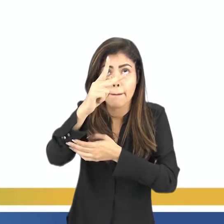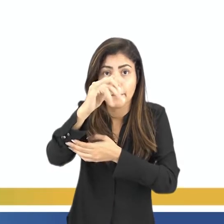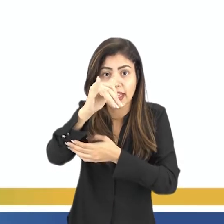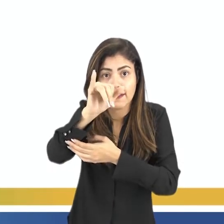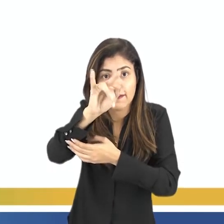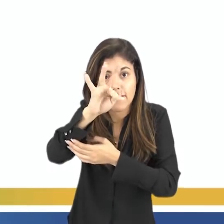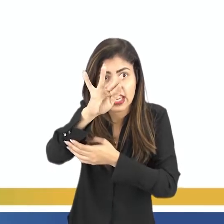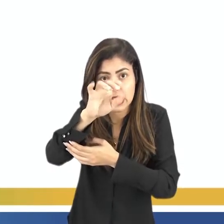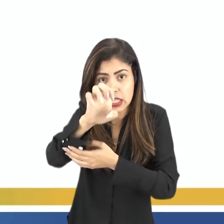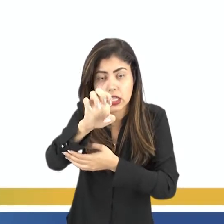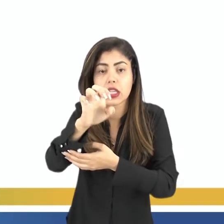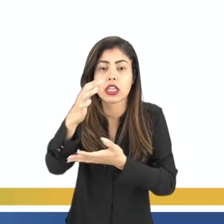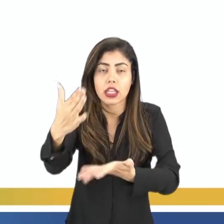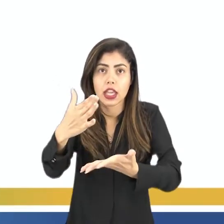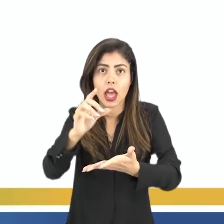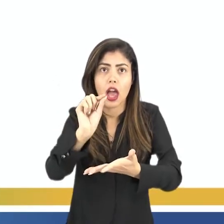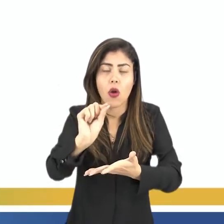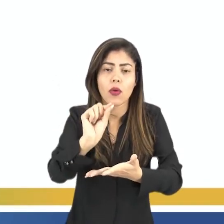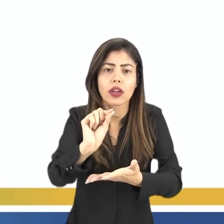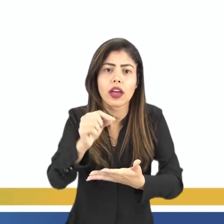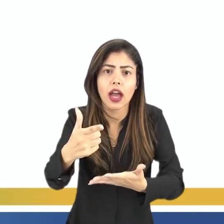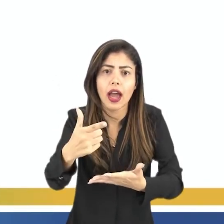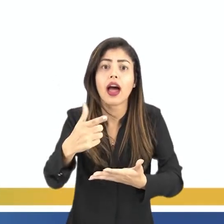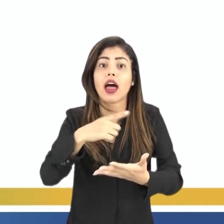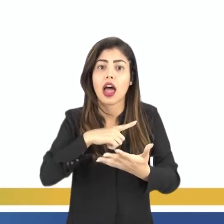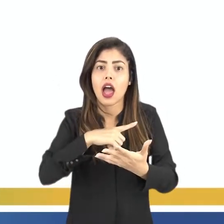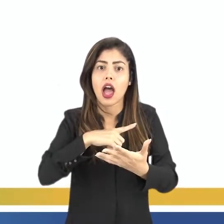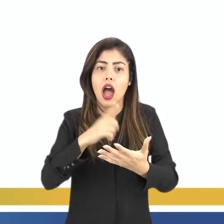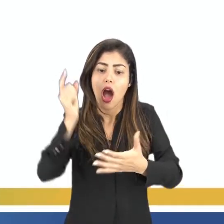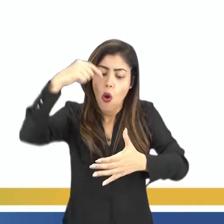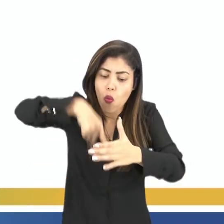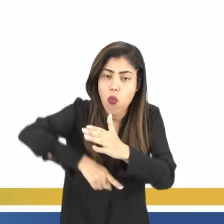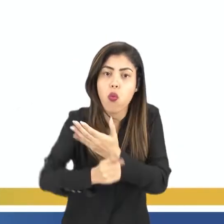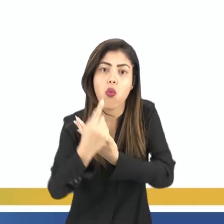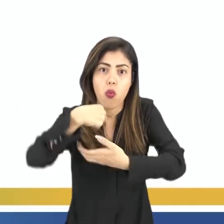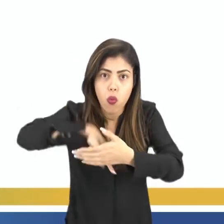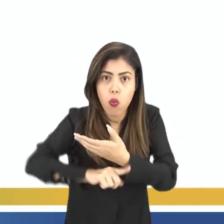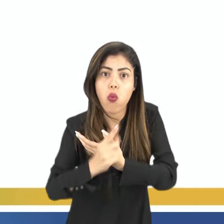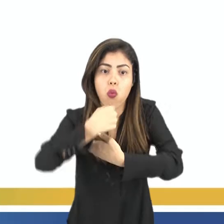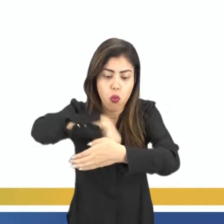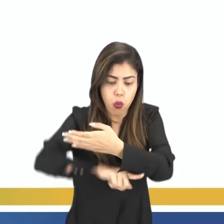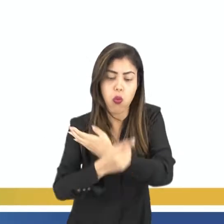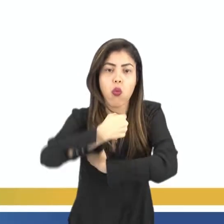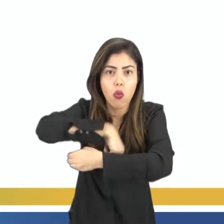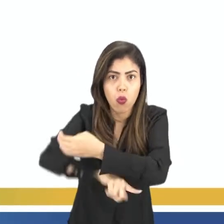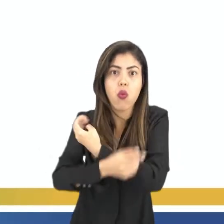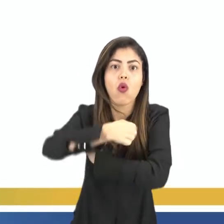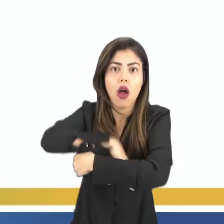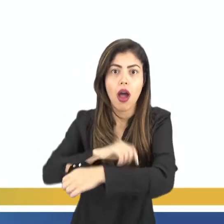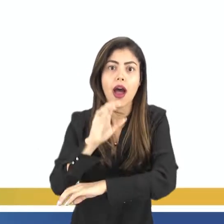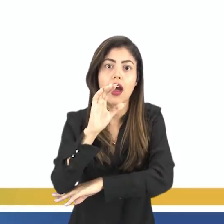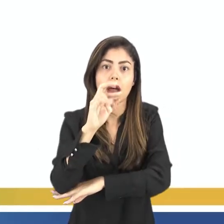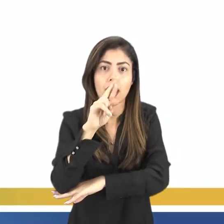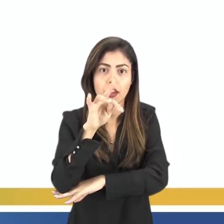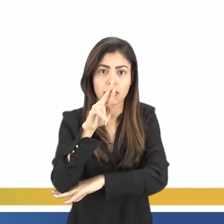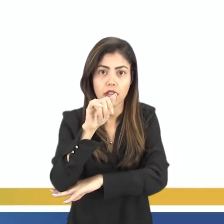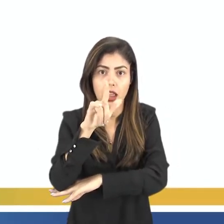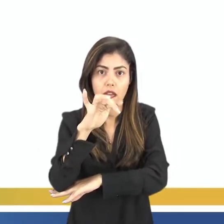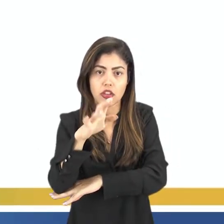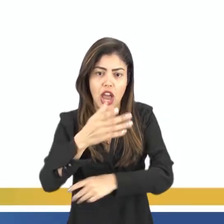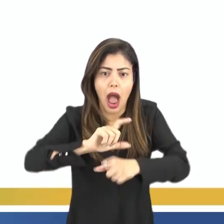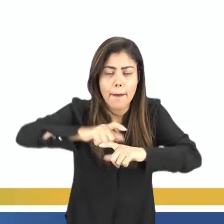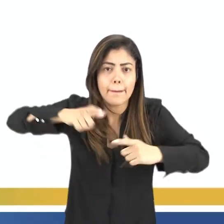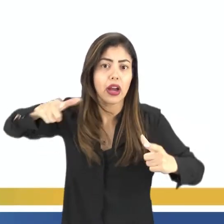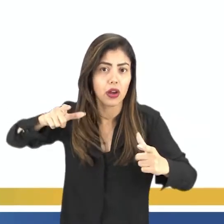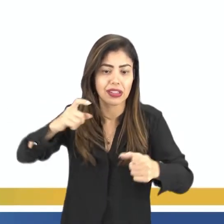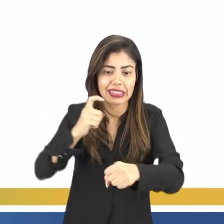e geralmente as epífises vão ser recobertas por cartilagem. A porção maior do osso a gente